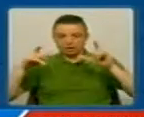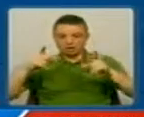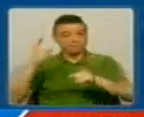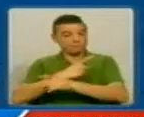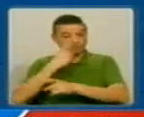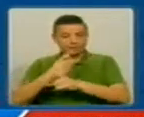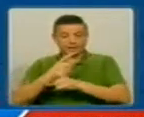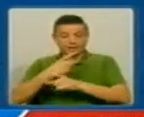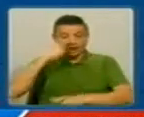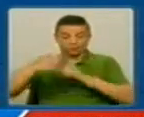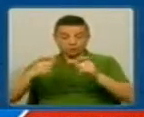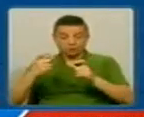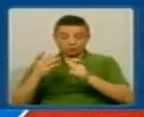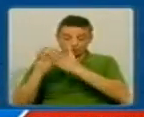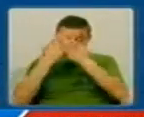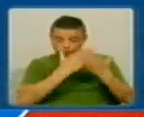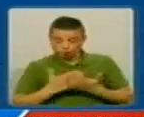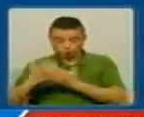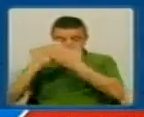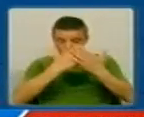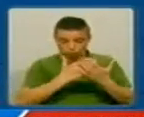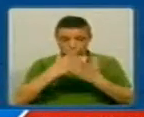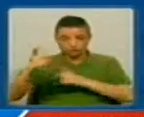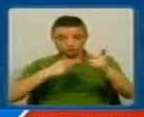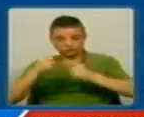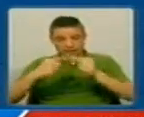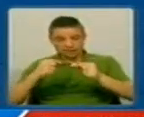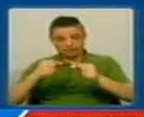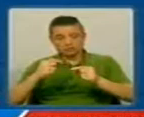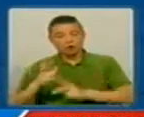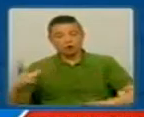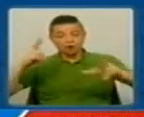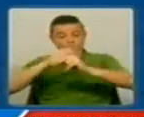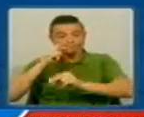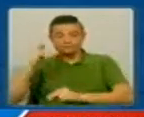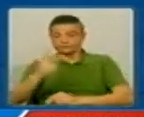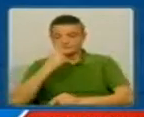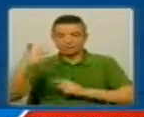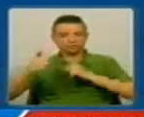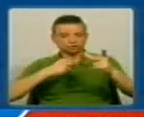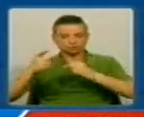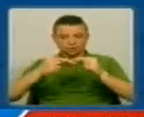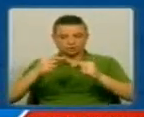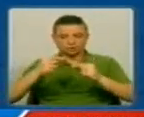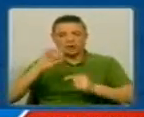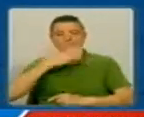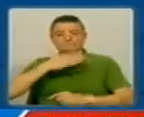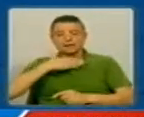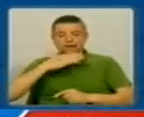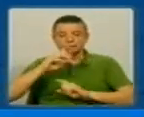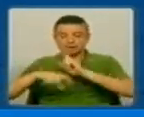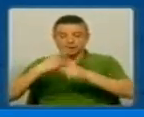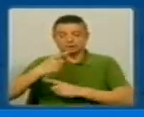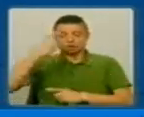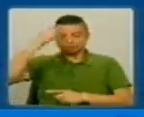os astrónomos conhecem muito bem, esta nova vida, digamos assim, de estrelas de anãs brancas. E trouxe essa história também